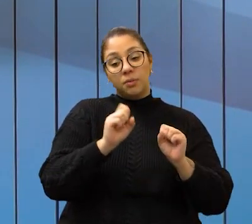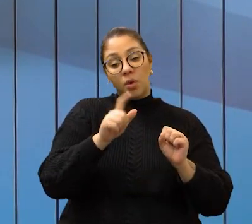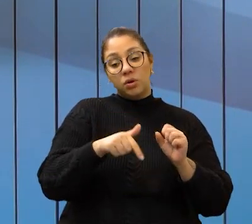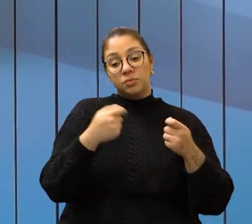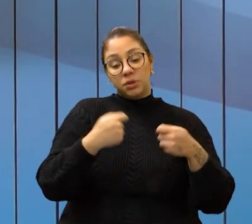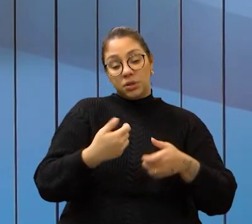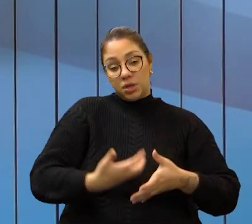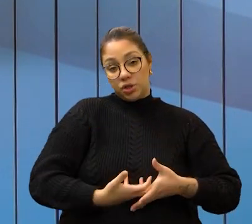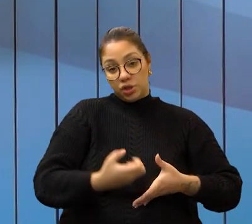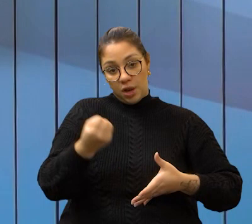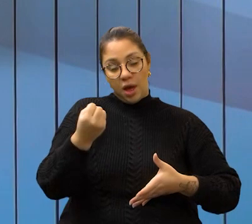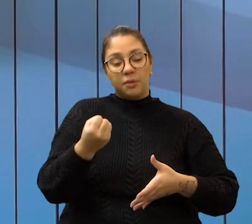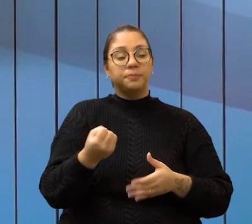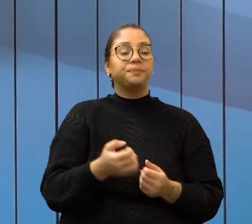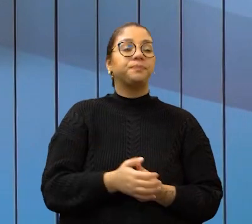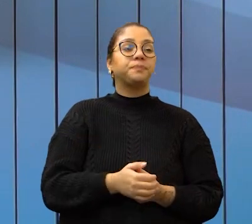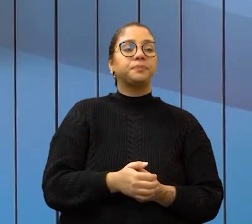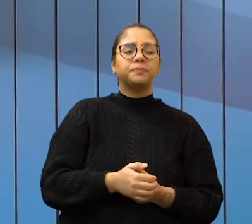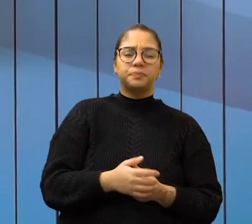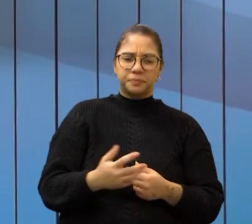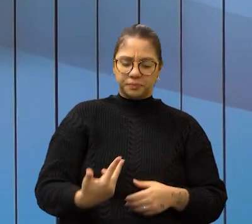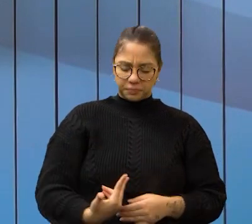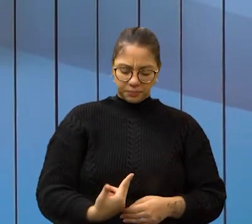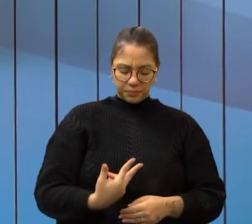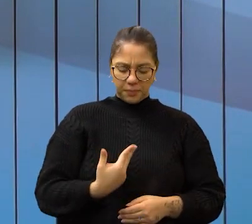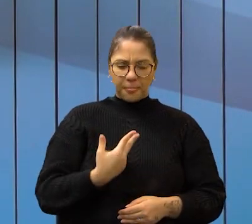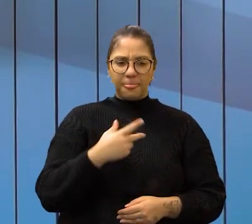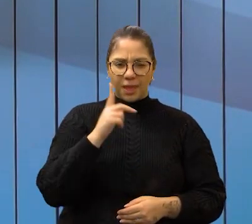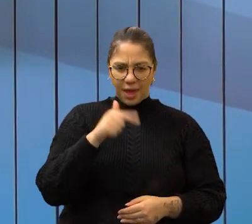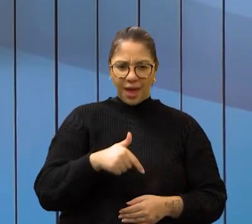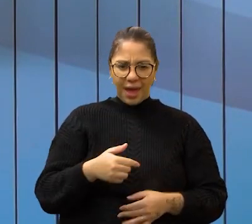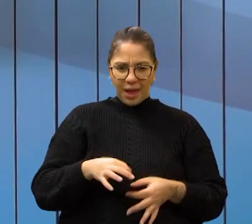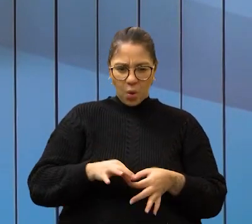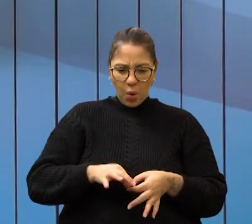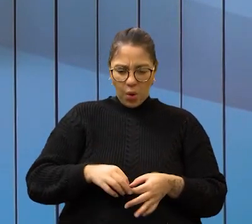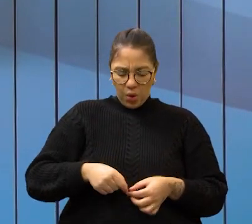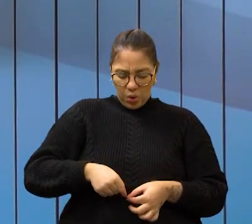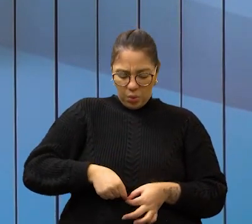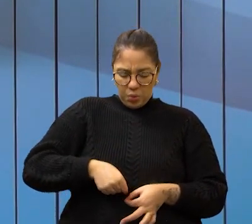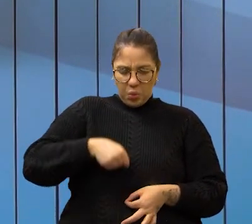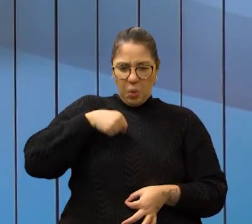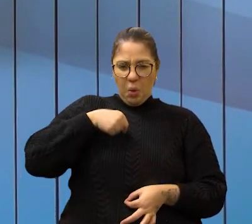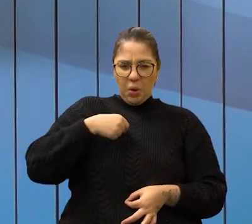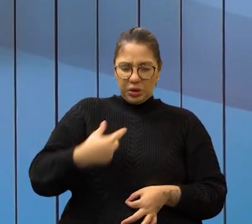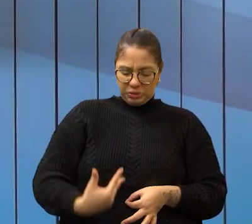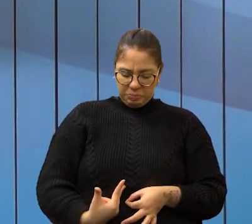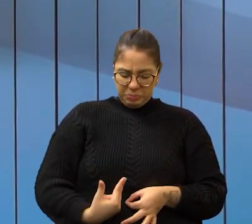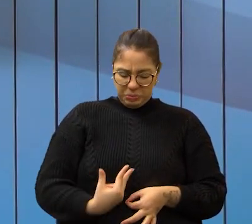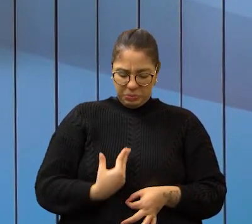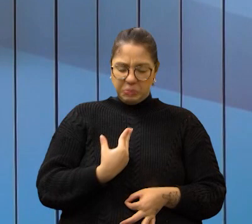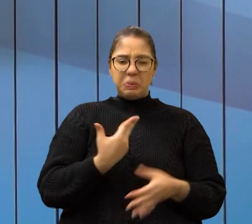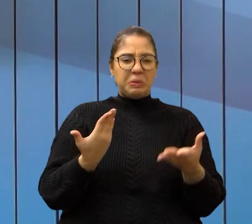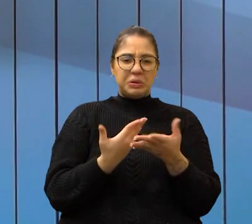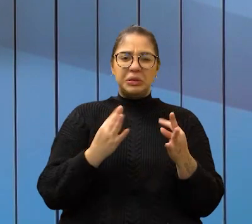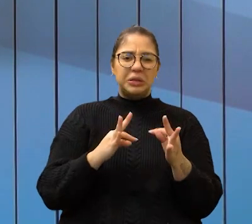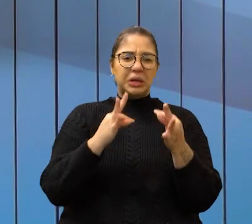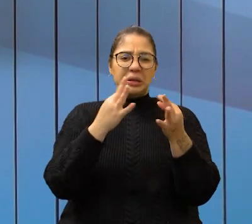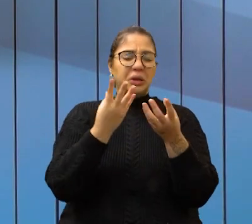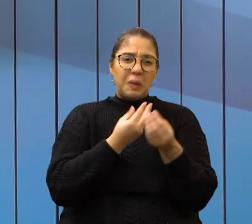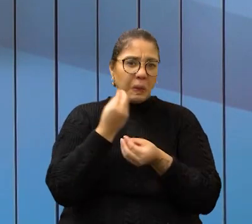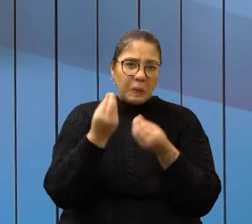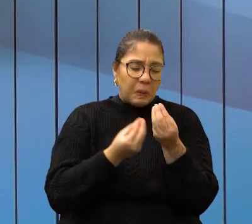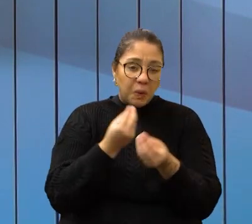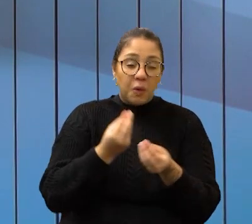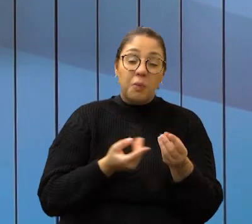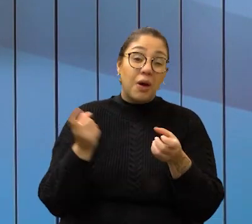a necessidade de ser retirado, essa cirurgia é com corte? Hoje a gente tem tecnologias. Como que funciona essa cirurgia? Como